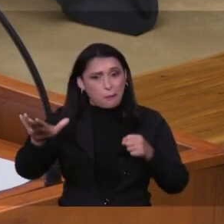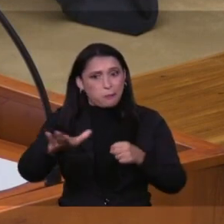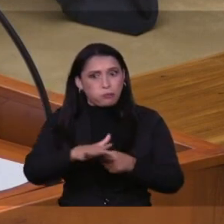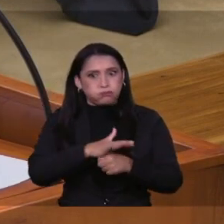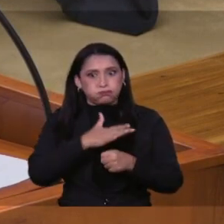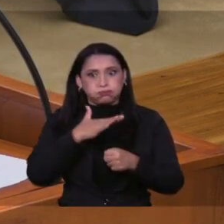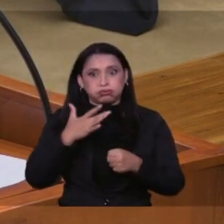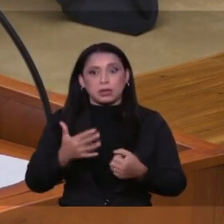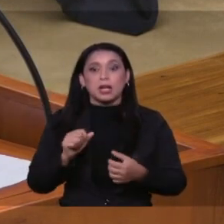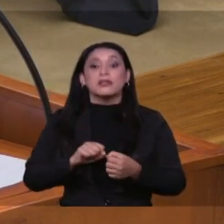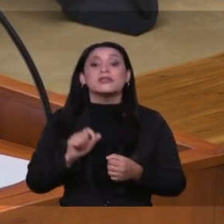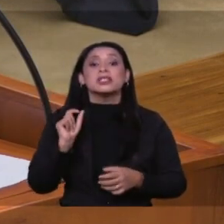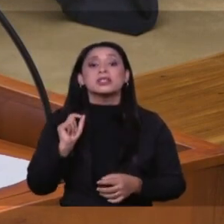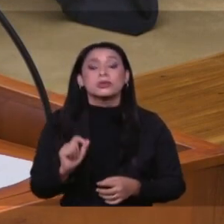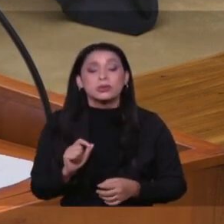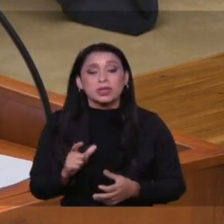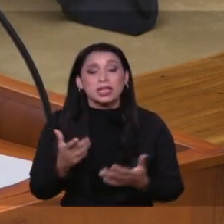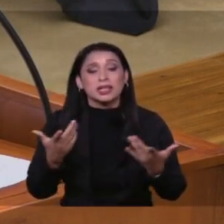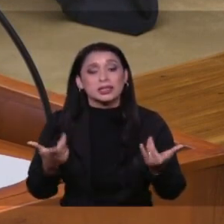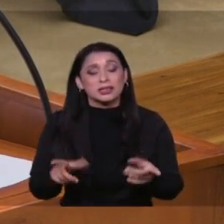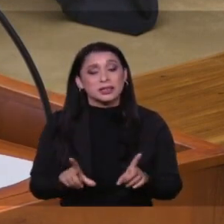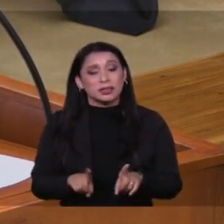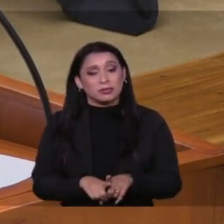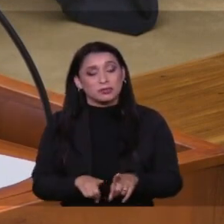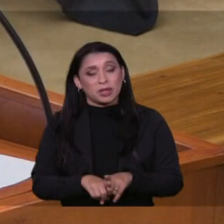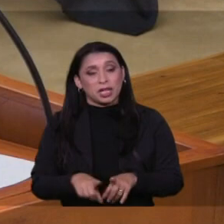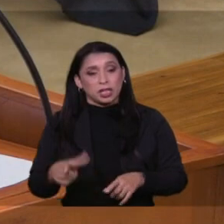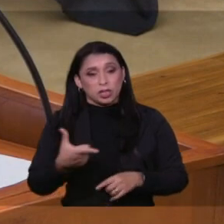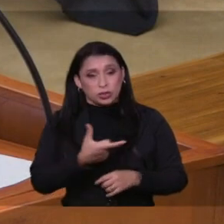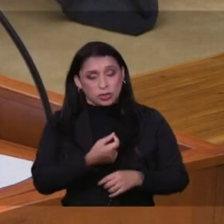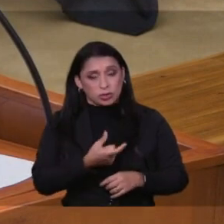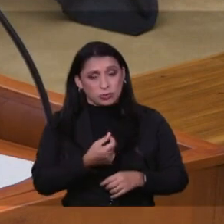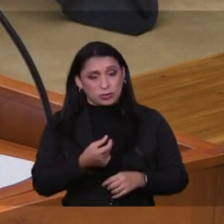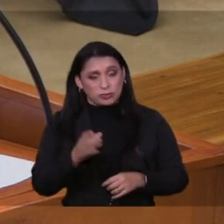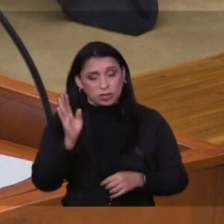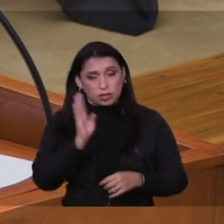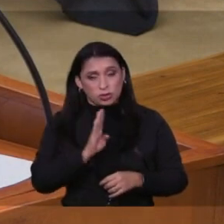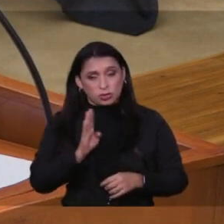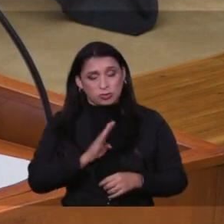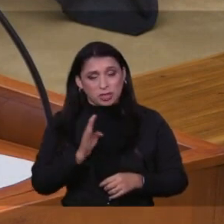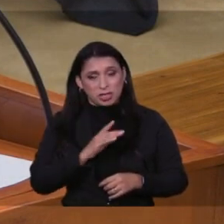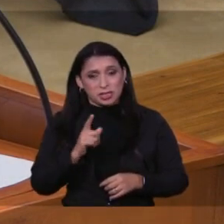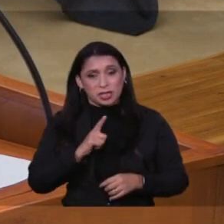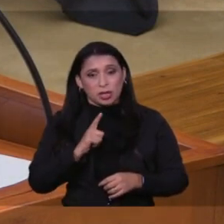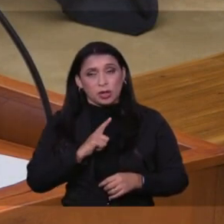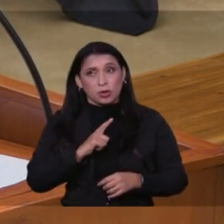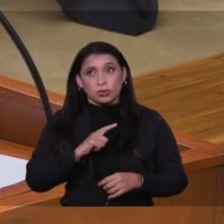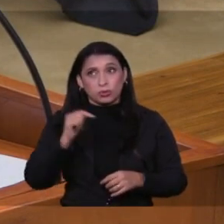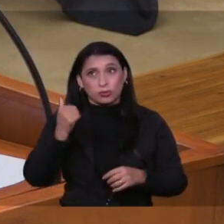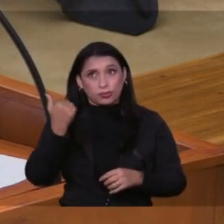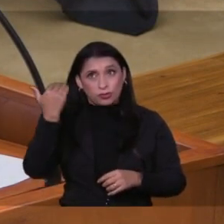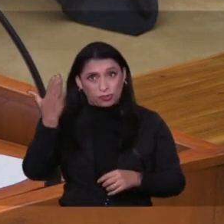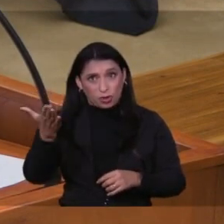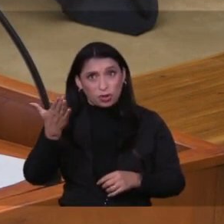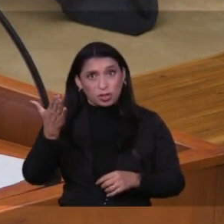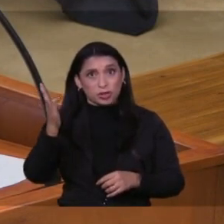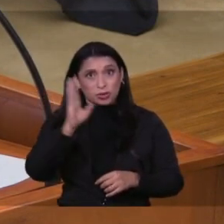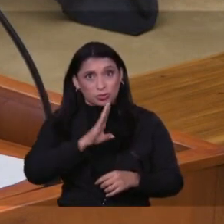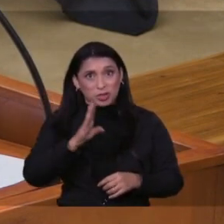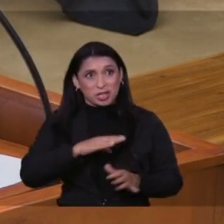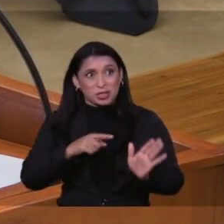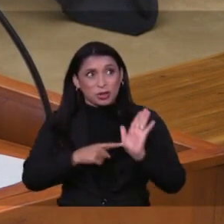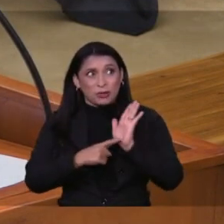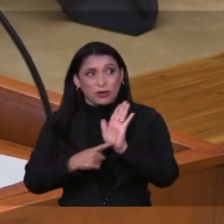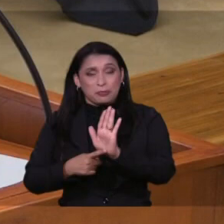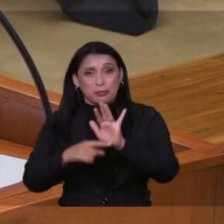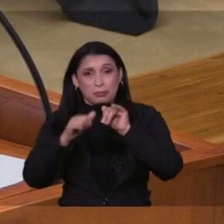fazer? Inclusive, assim, o caso de 2020 no Brasil teve notória repercussão internacional. E o